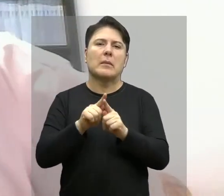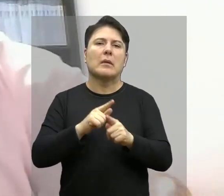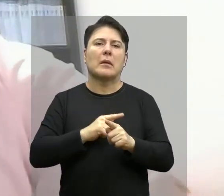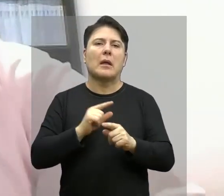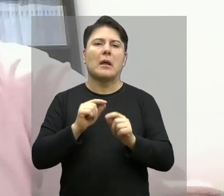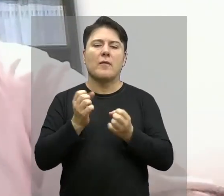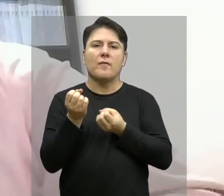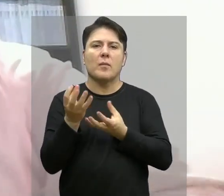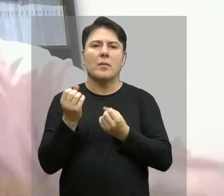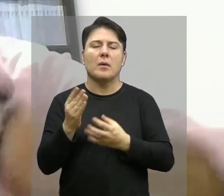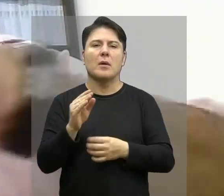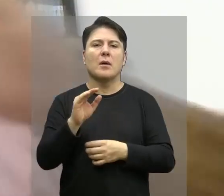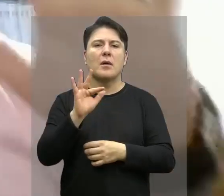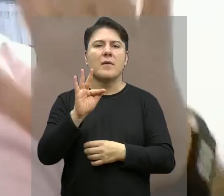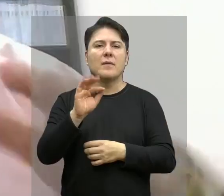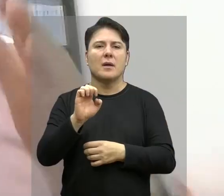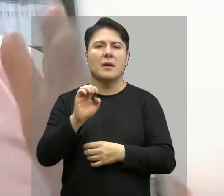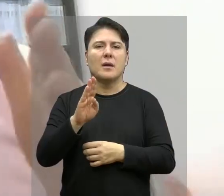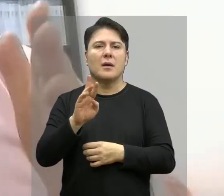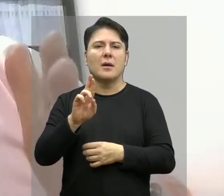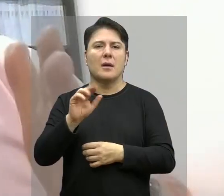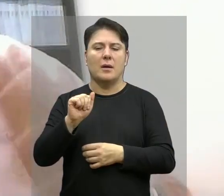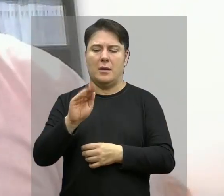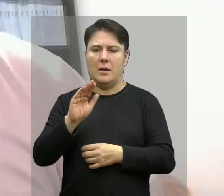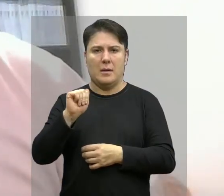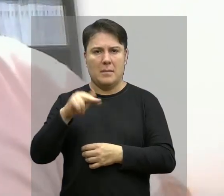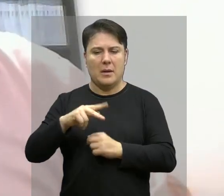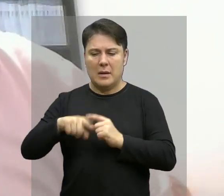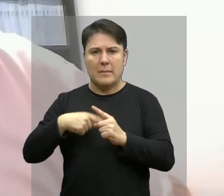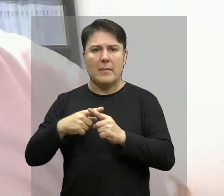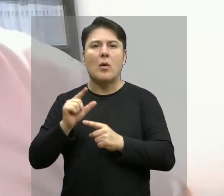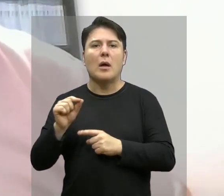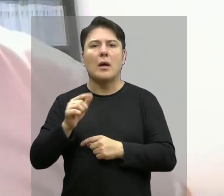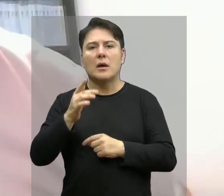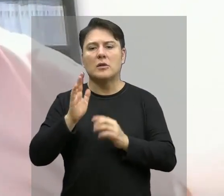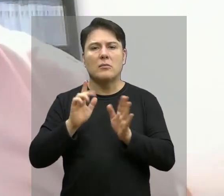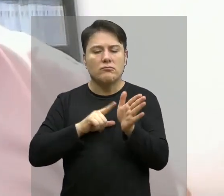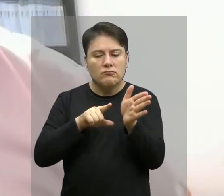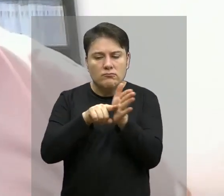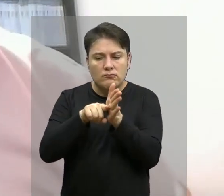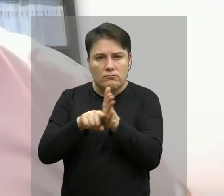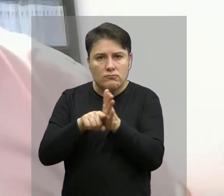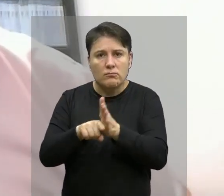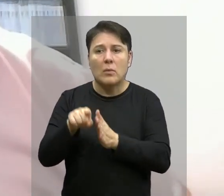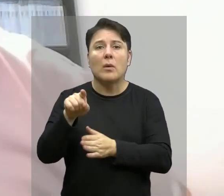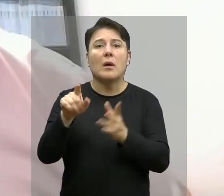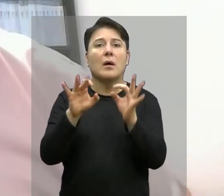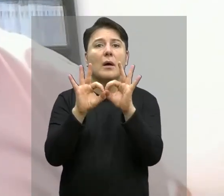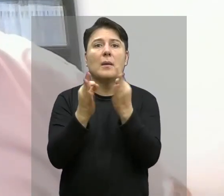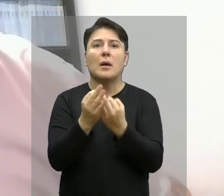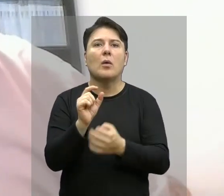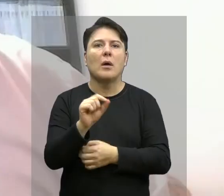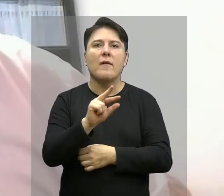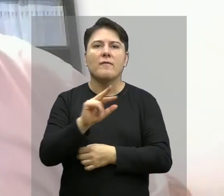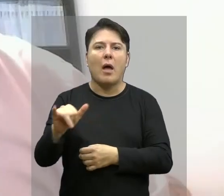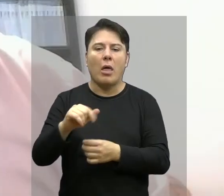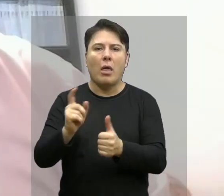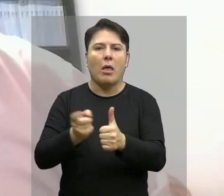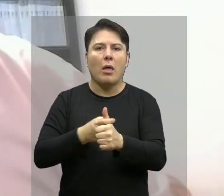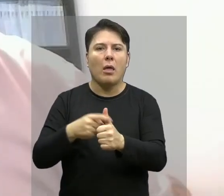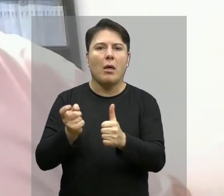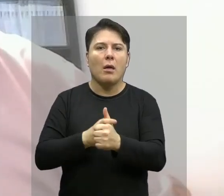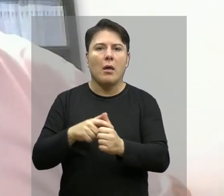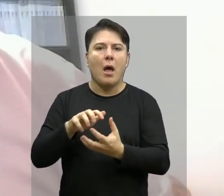Apostas, né, da FEBRABAN, de todo mundo, a gente mostra aí o quanto que as famílias brasileiras estão se endividando,